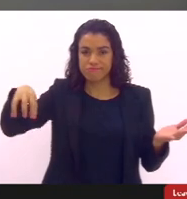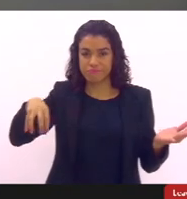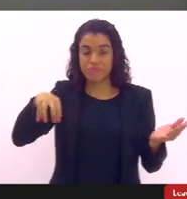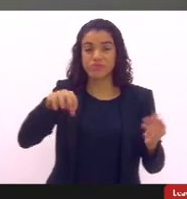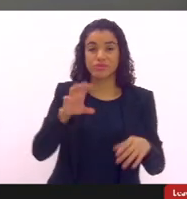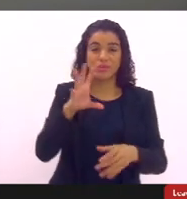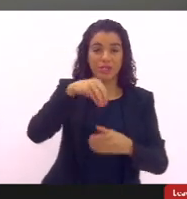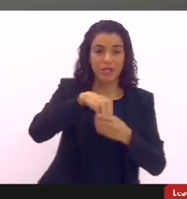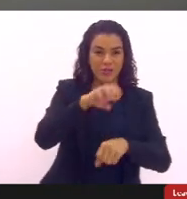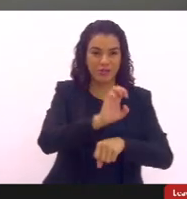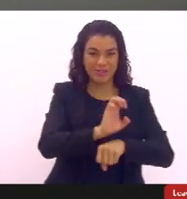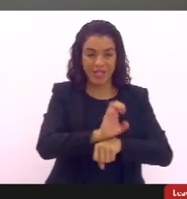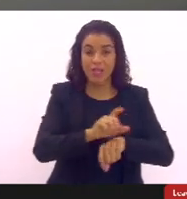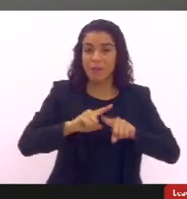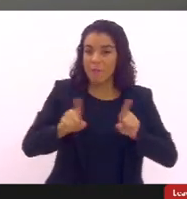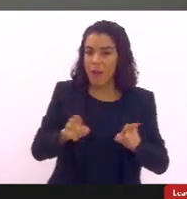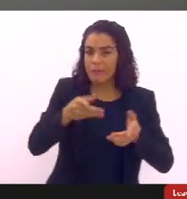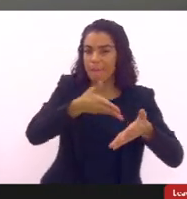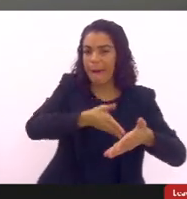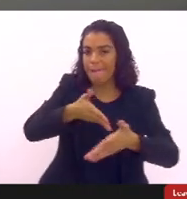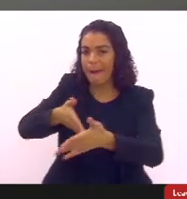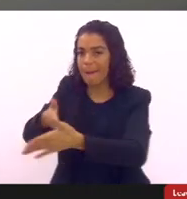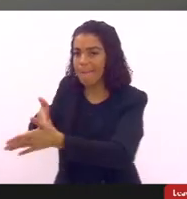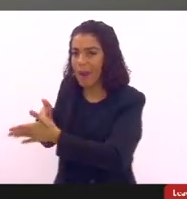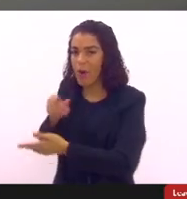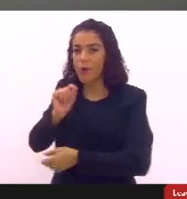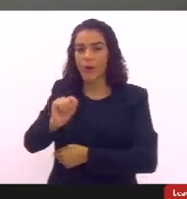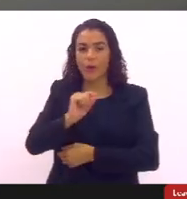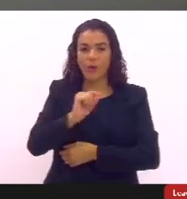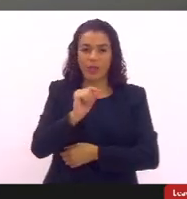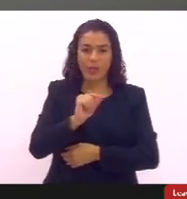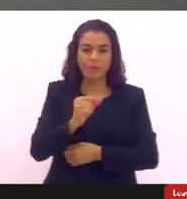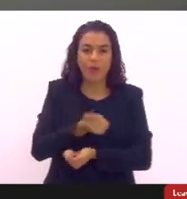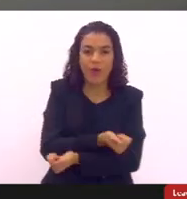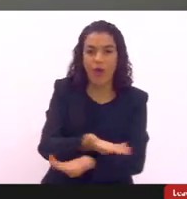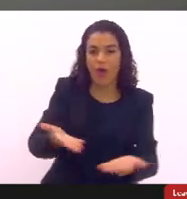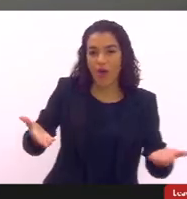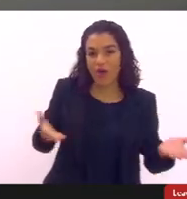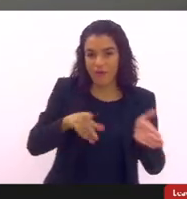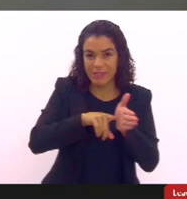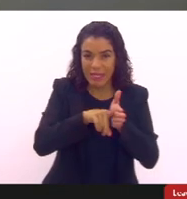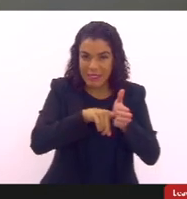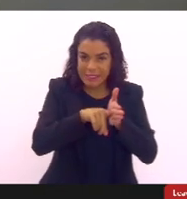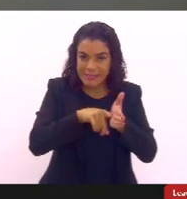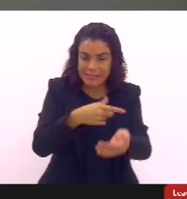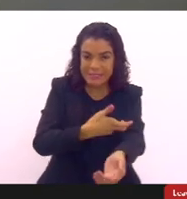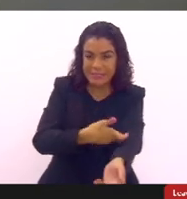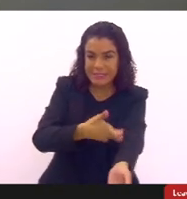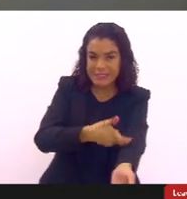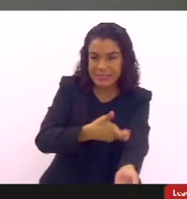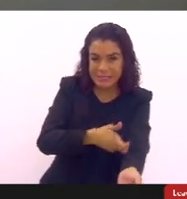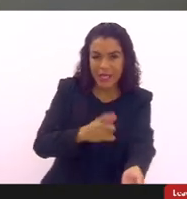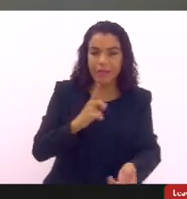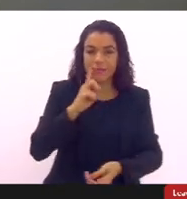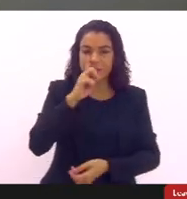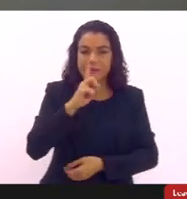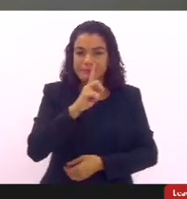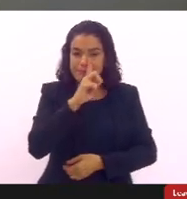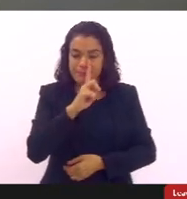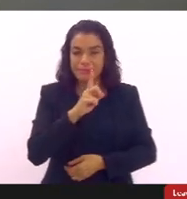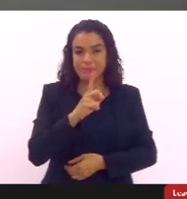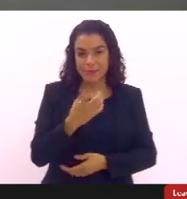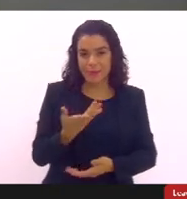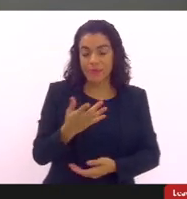que encontram uma barreira muito grande na questão da oferta dos testes. Essa é a primeira barreira. A gente vê que só